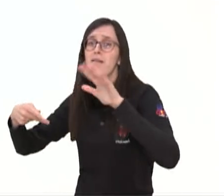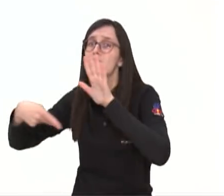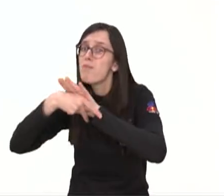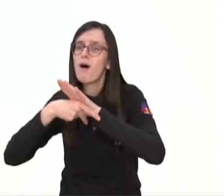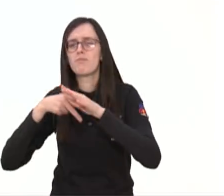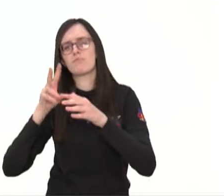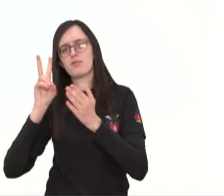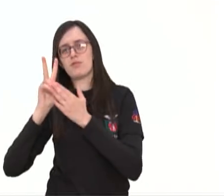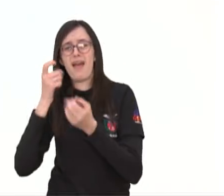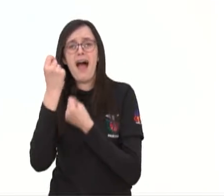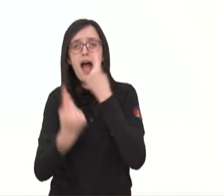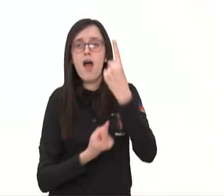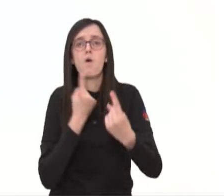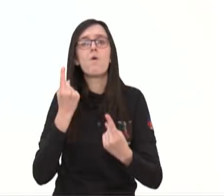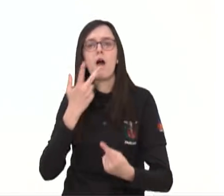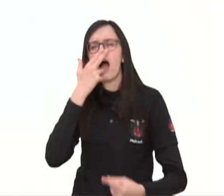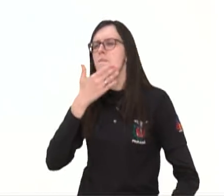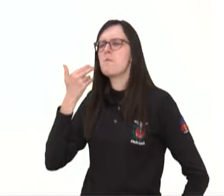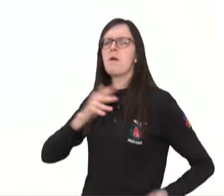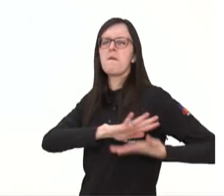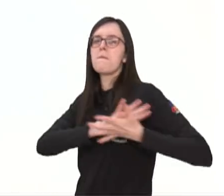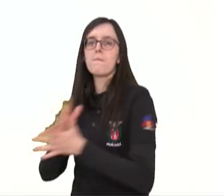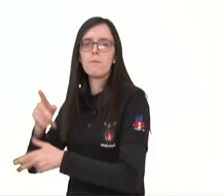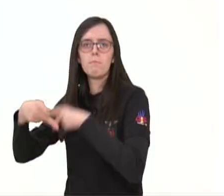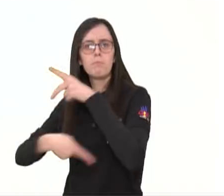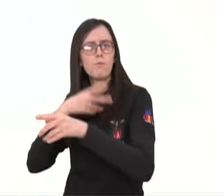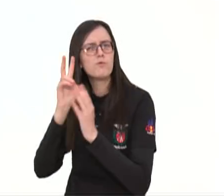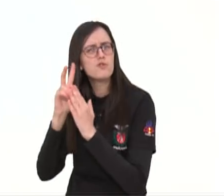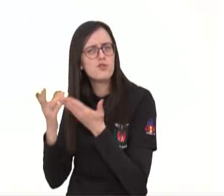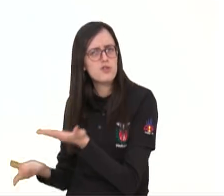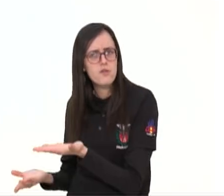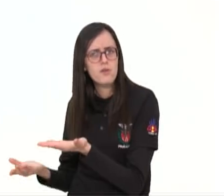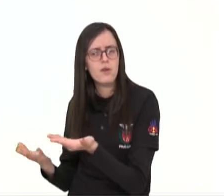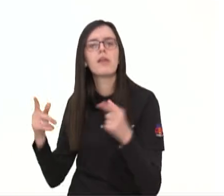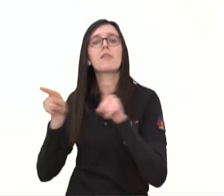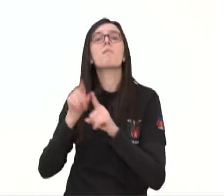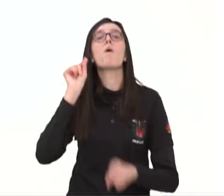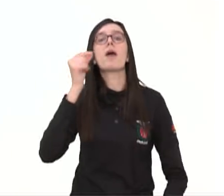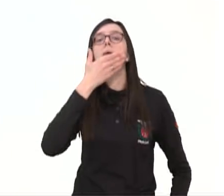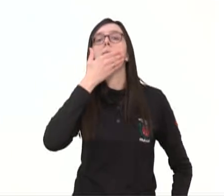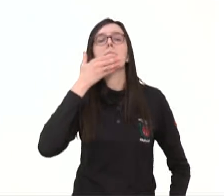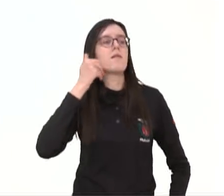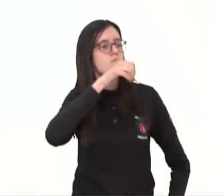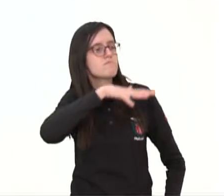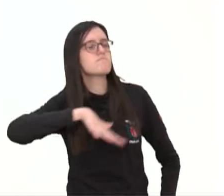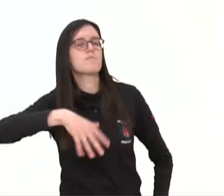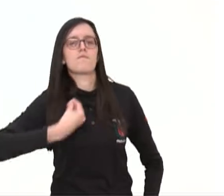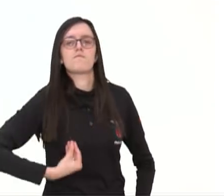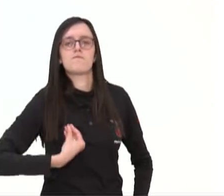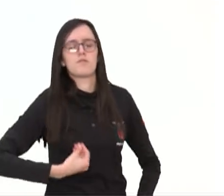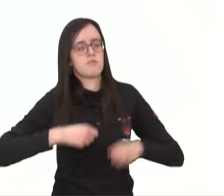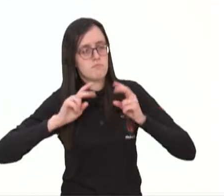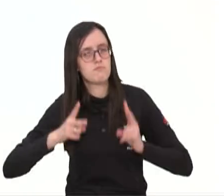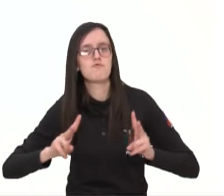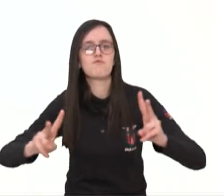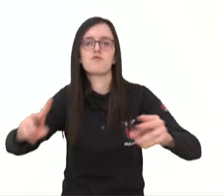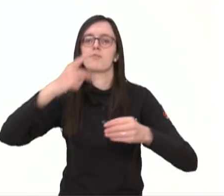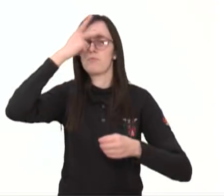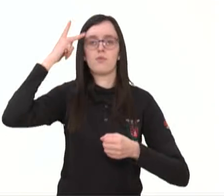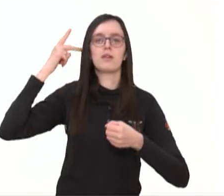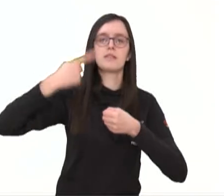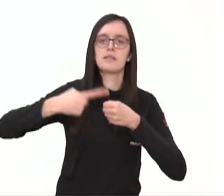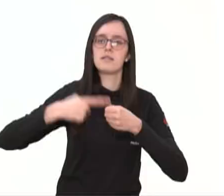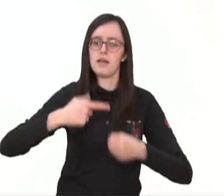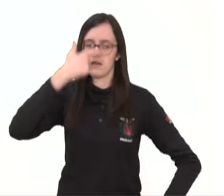o extermínio de povos indígenas para que a civilização pudesse avançar. O